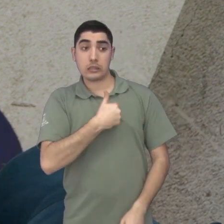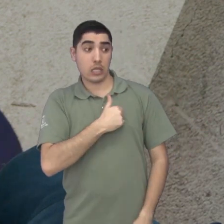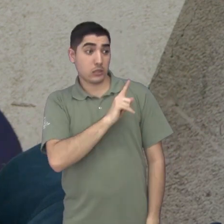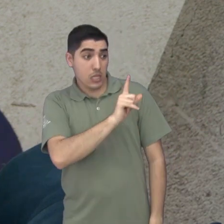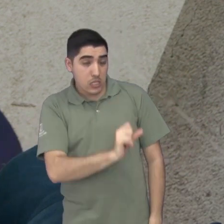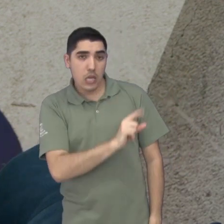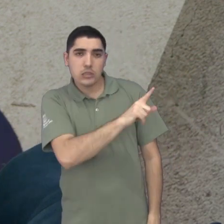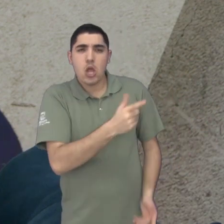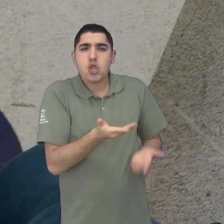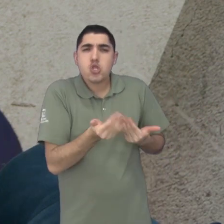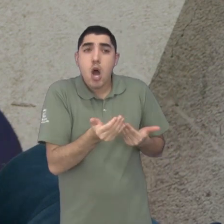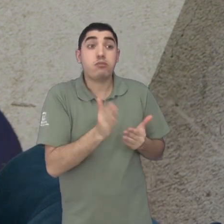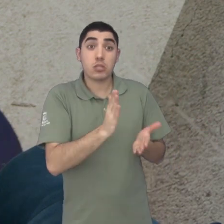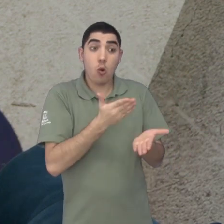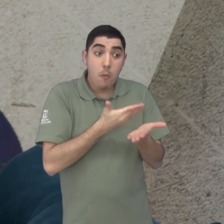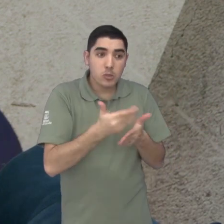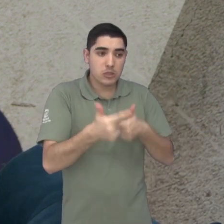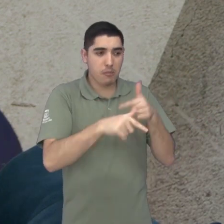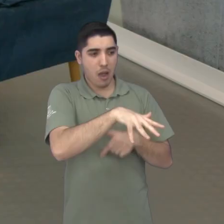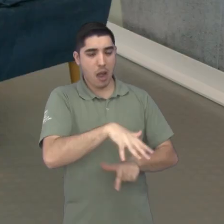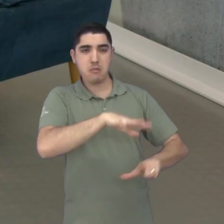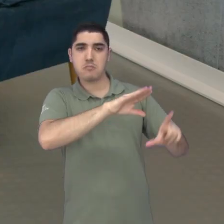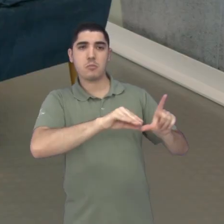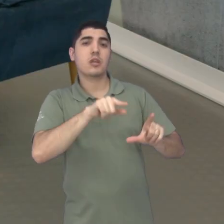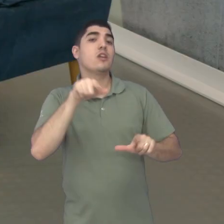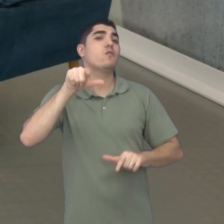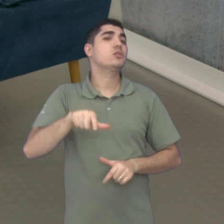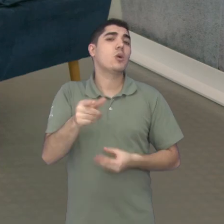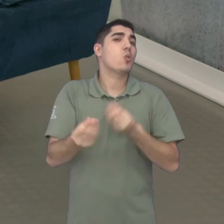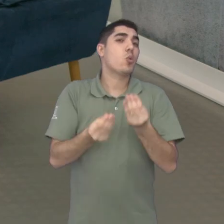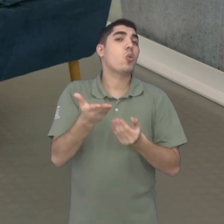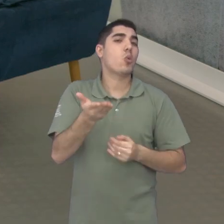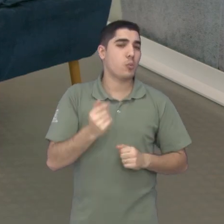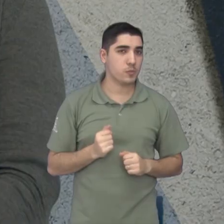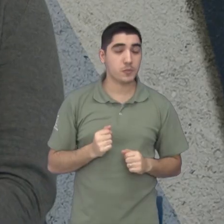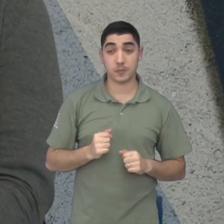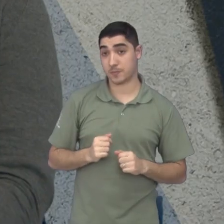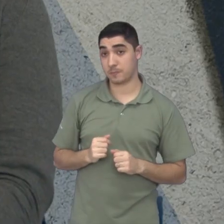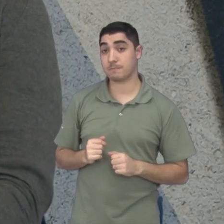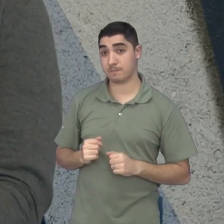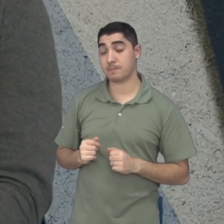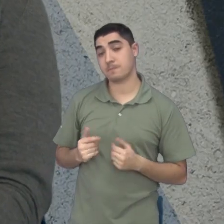participando desse mercado de dublagem. Para mim,